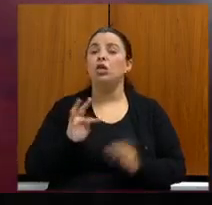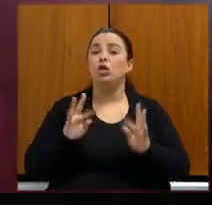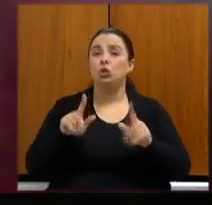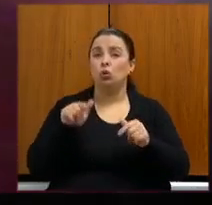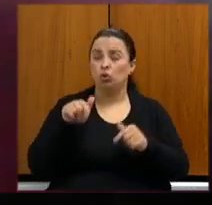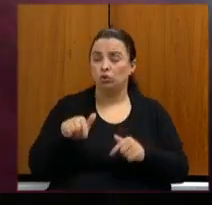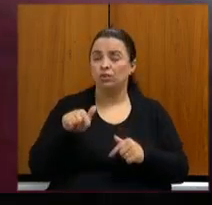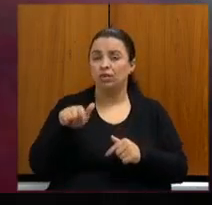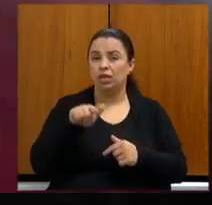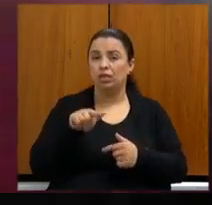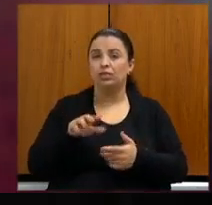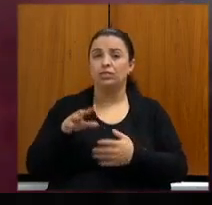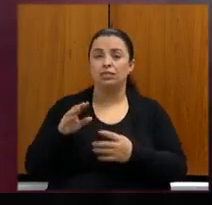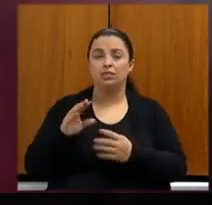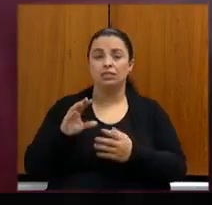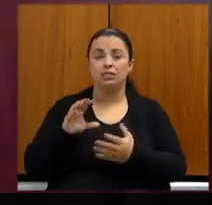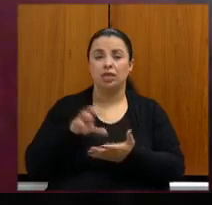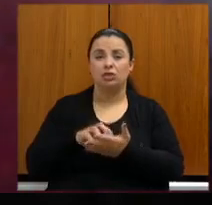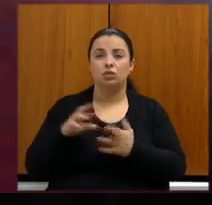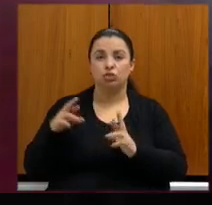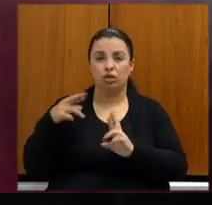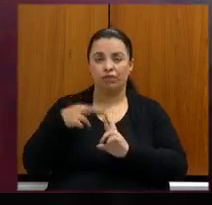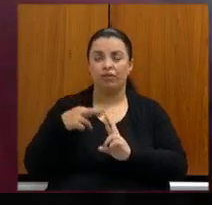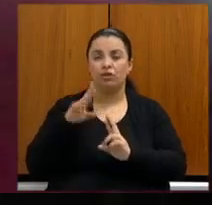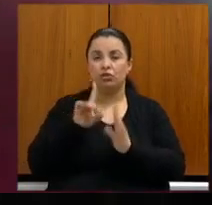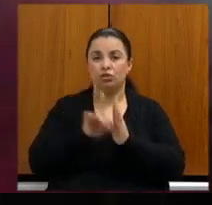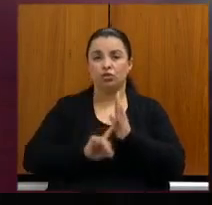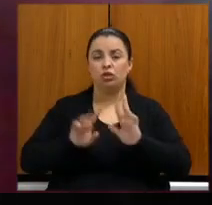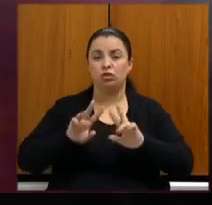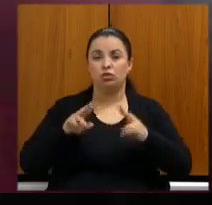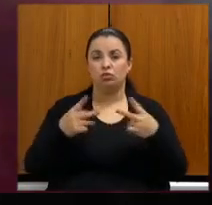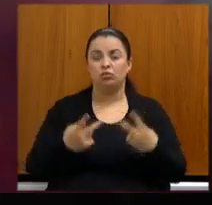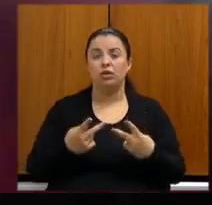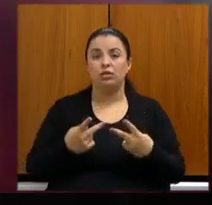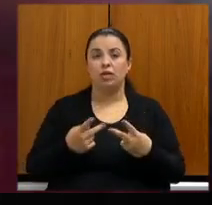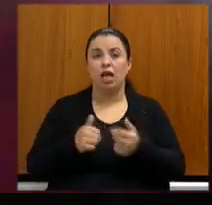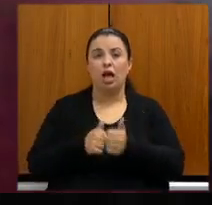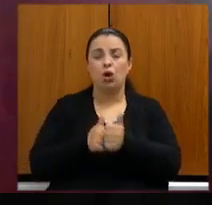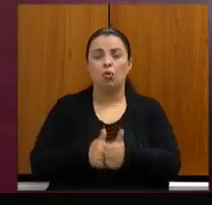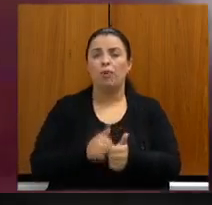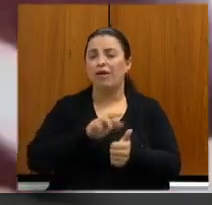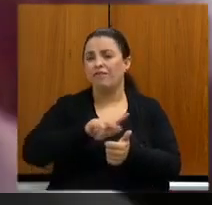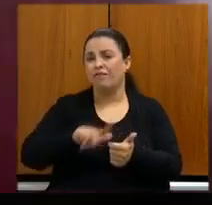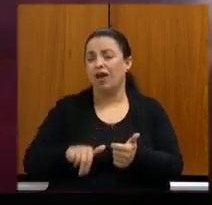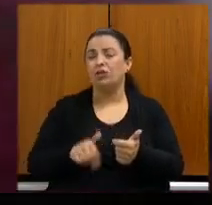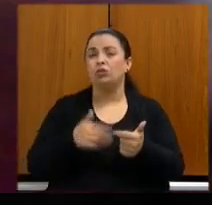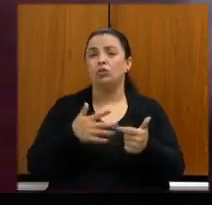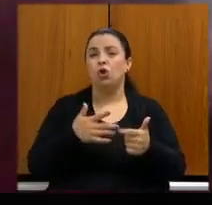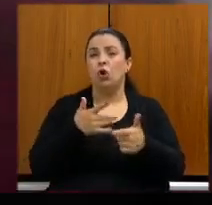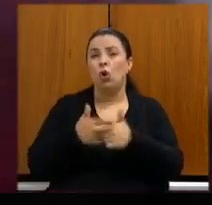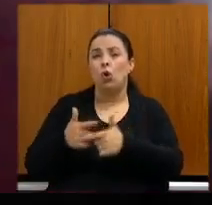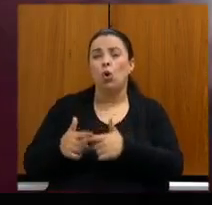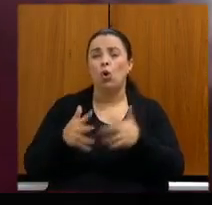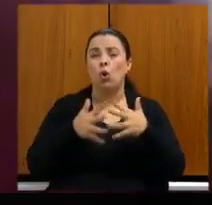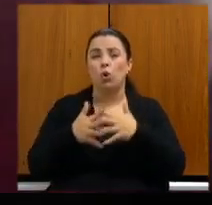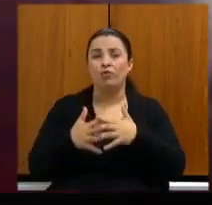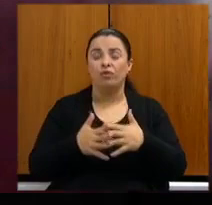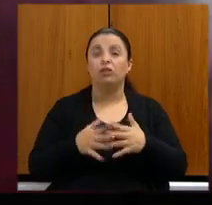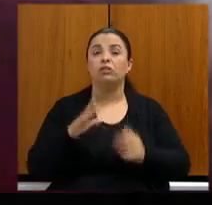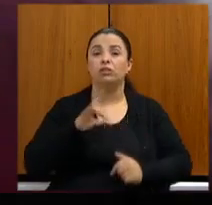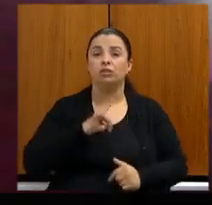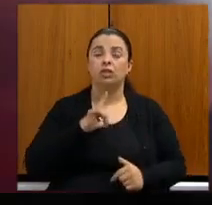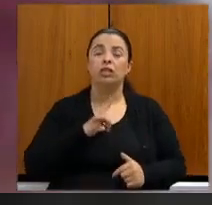conflitos né e a gente também tem esse a gente faz acolhimento dos casos que chegam